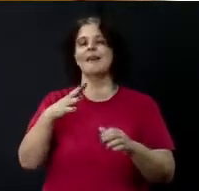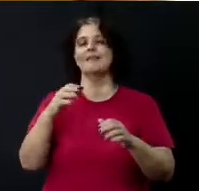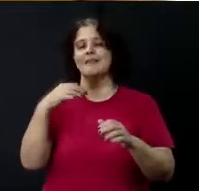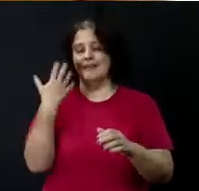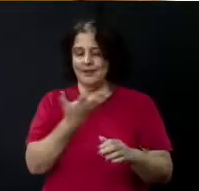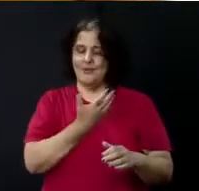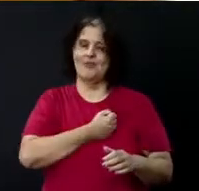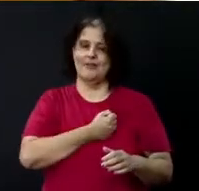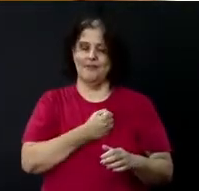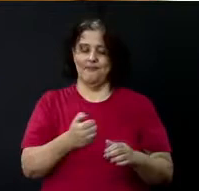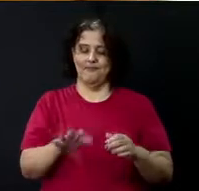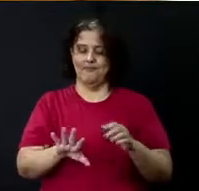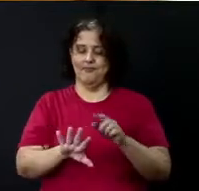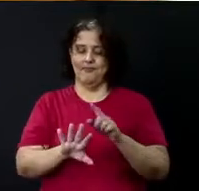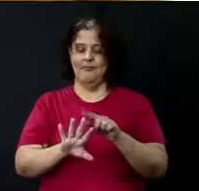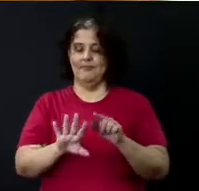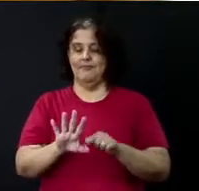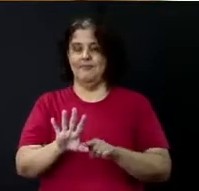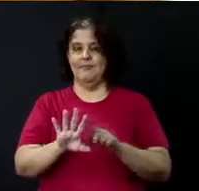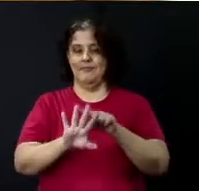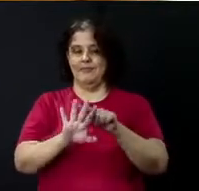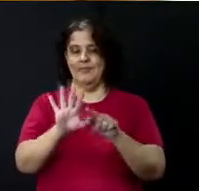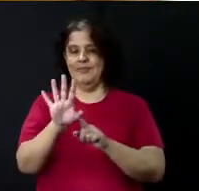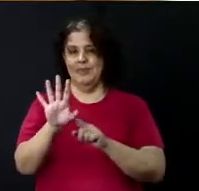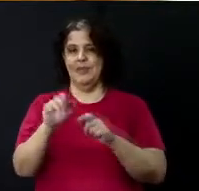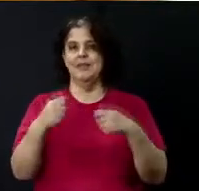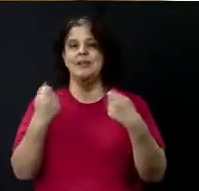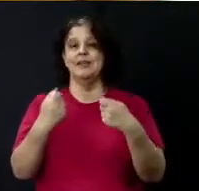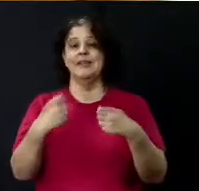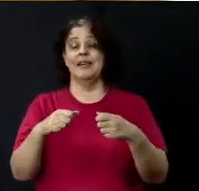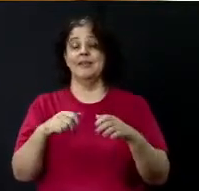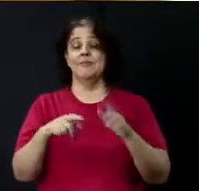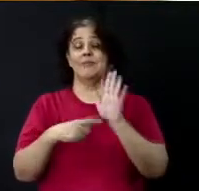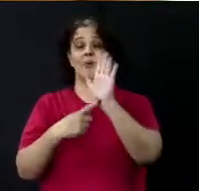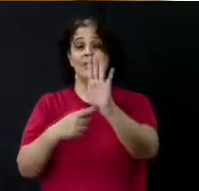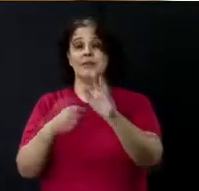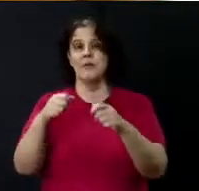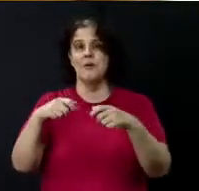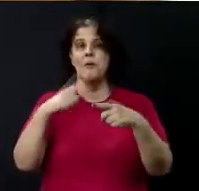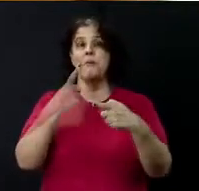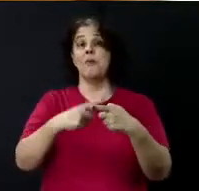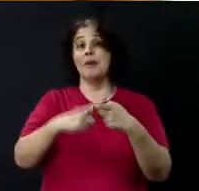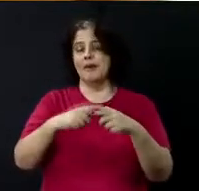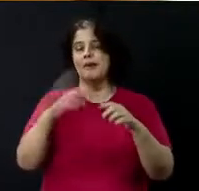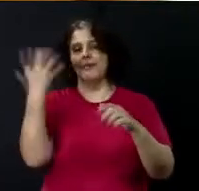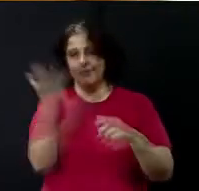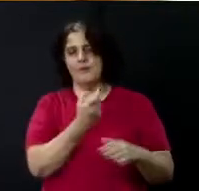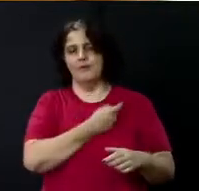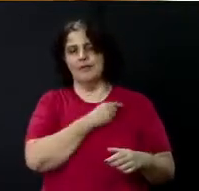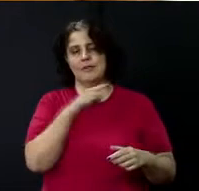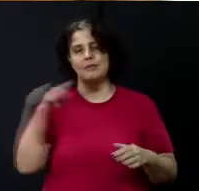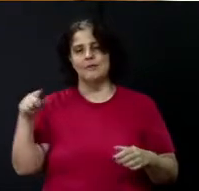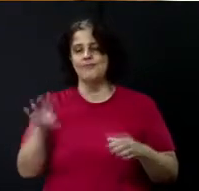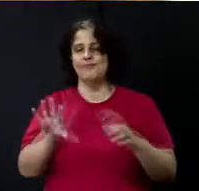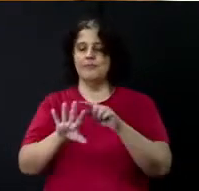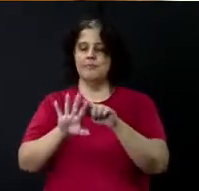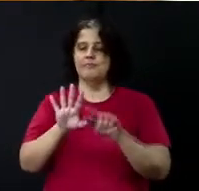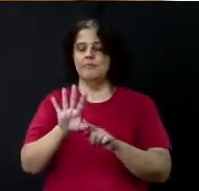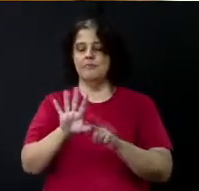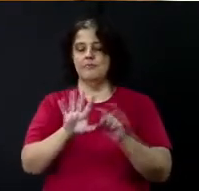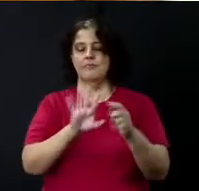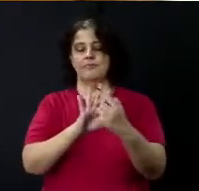3 ideias que demonstram causa de salvação, na sequência sobre os sinais, nós temos